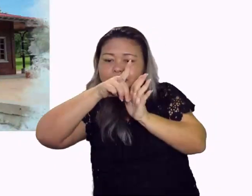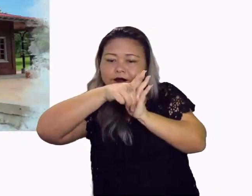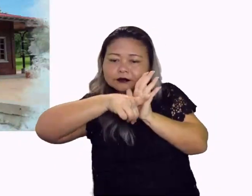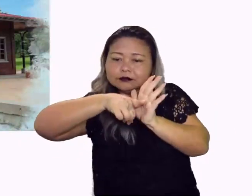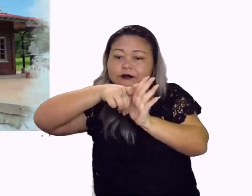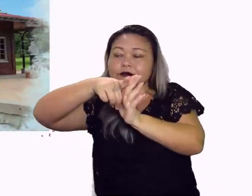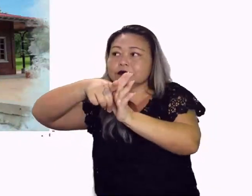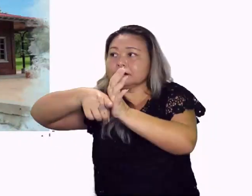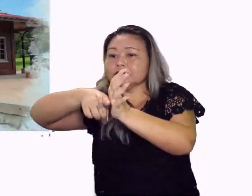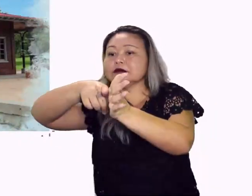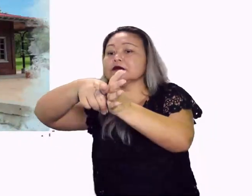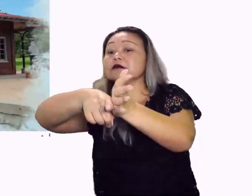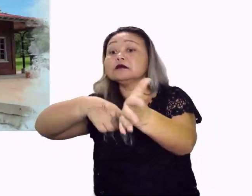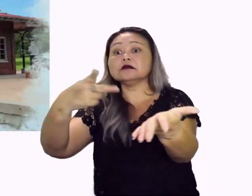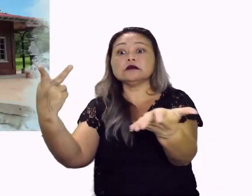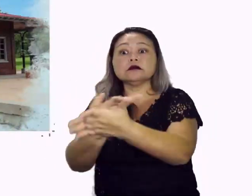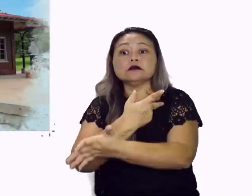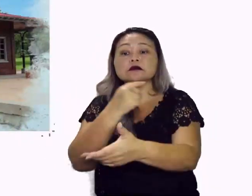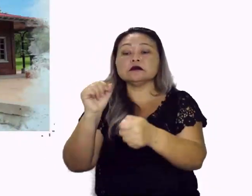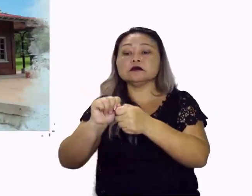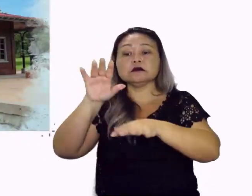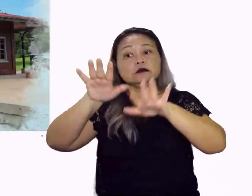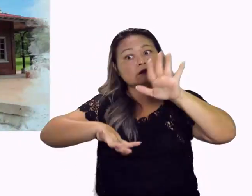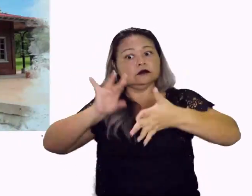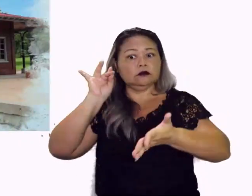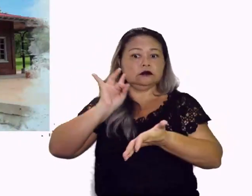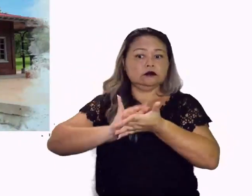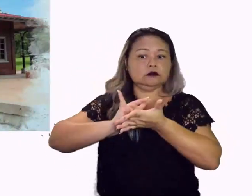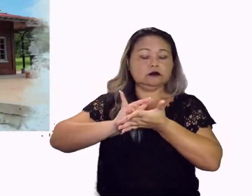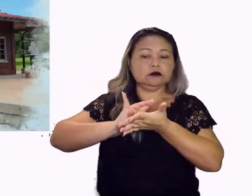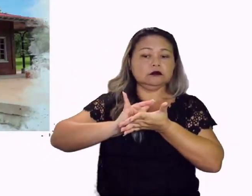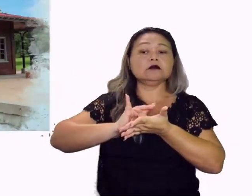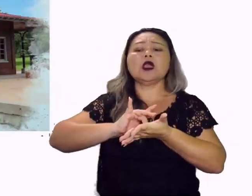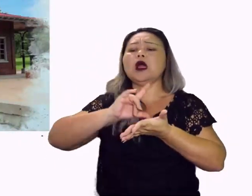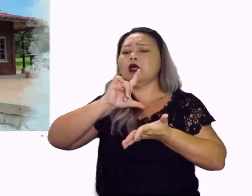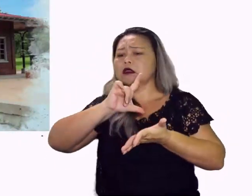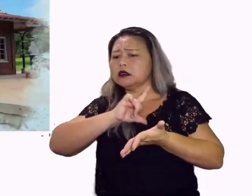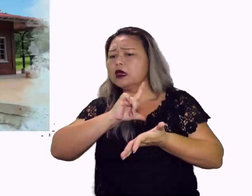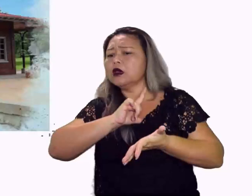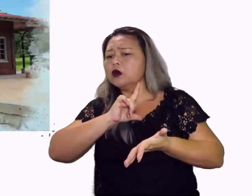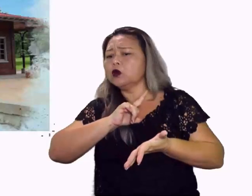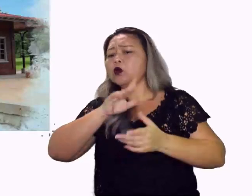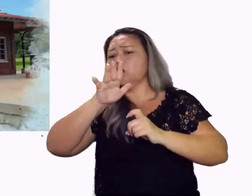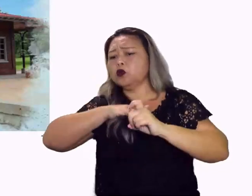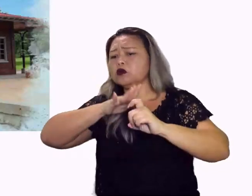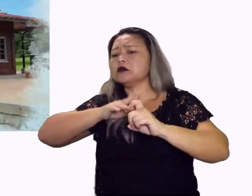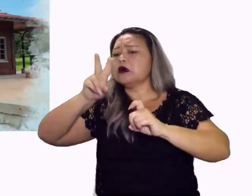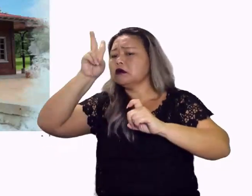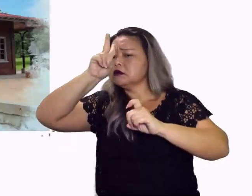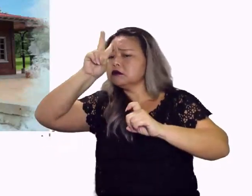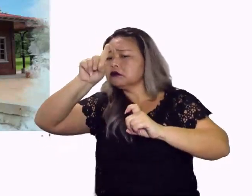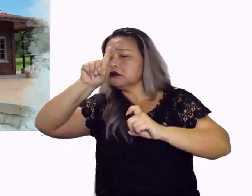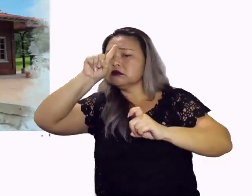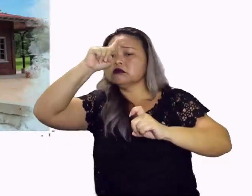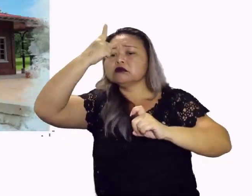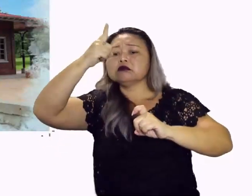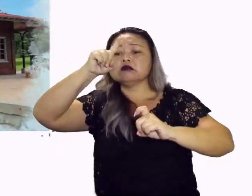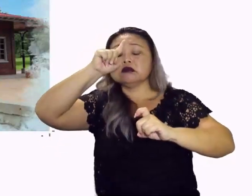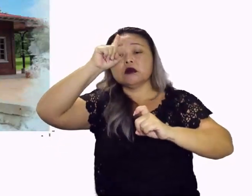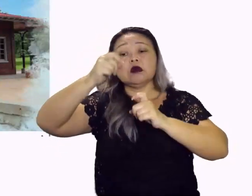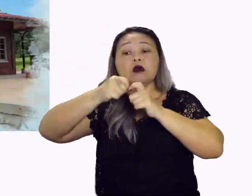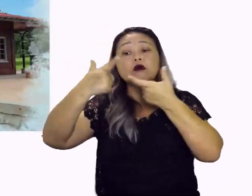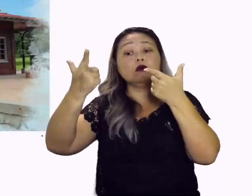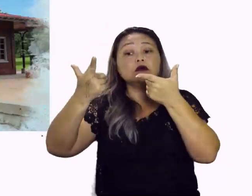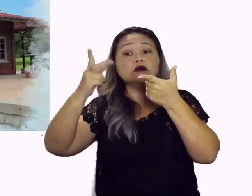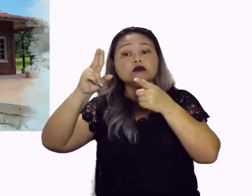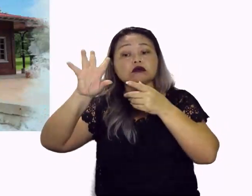quantos fatos ocorreram? Alguns verdadeiros, mas tem muitos que são mitos, são histórias que criaram ou aumentaram,